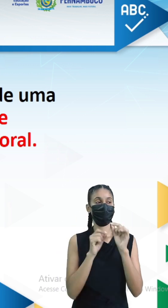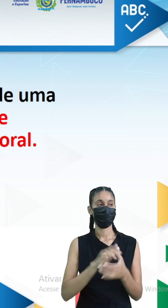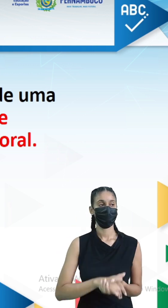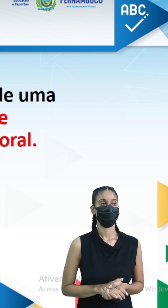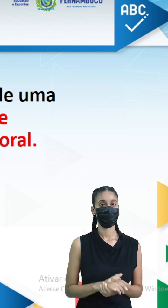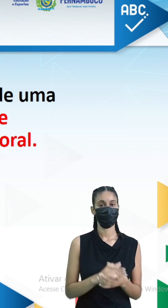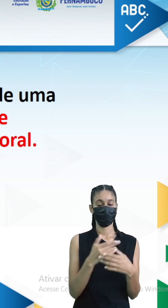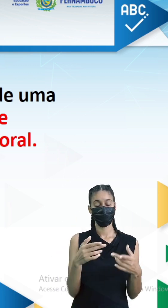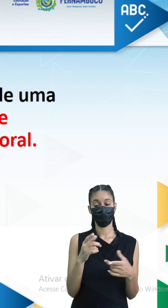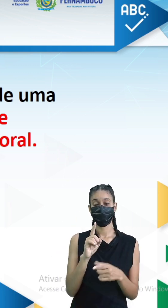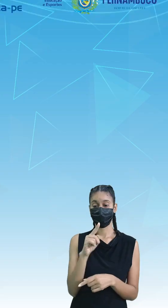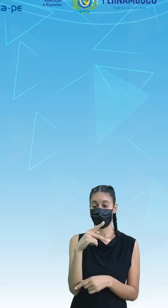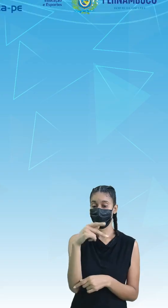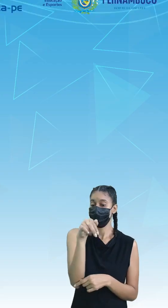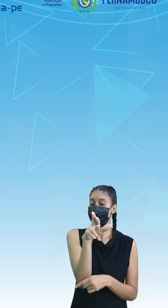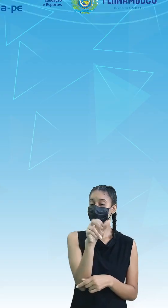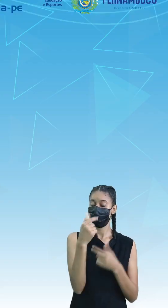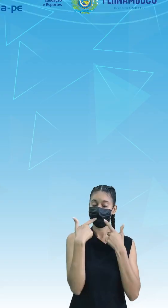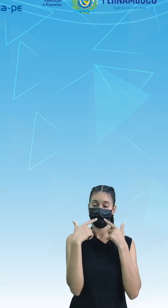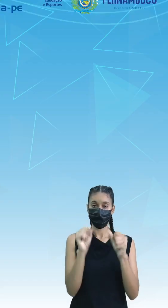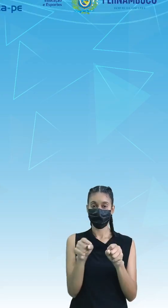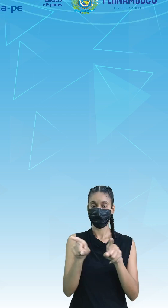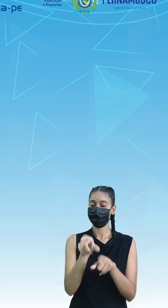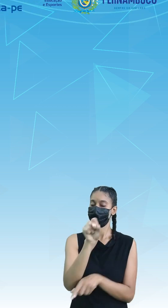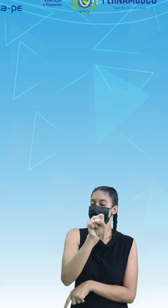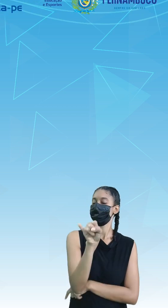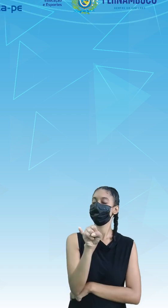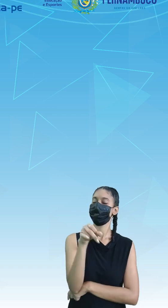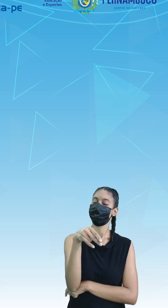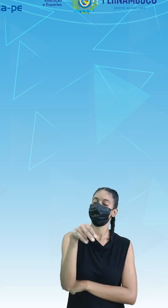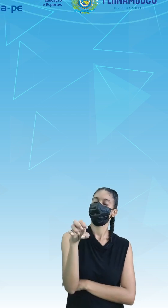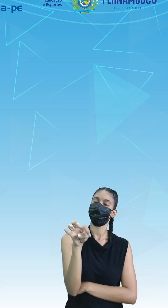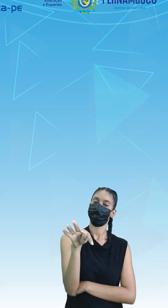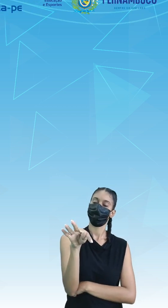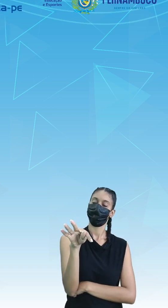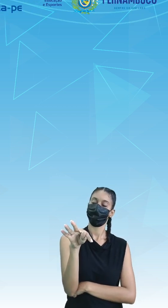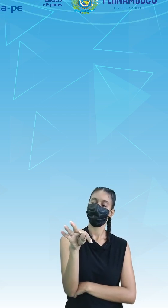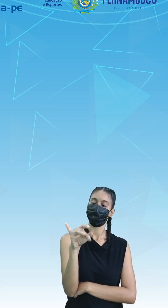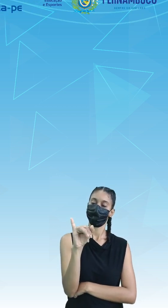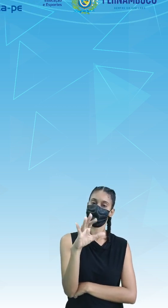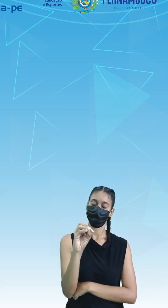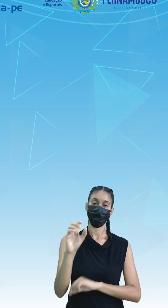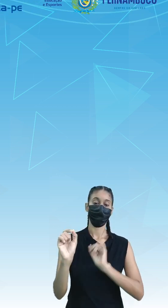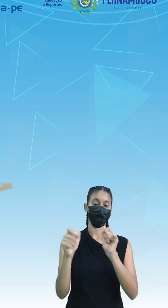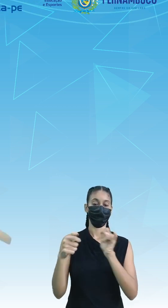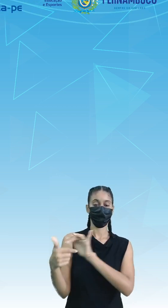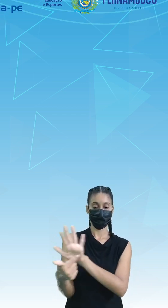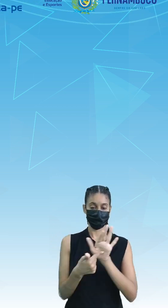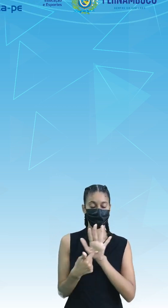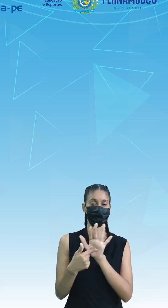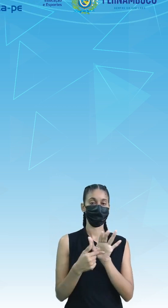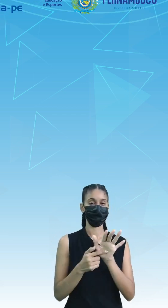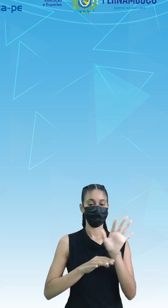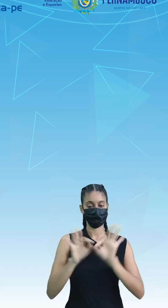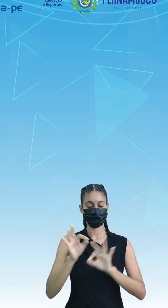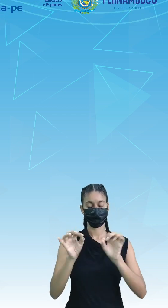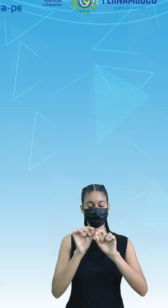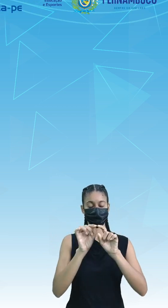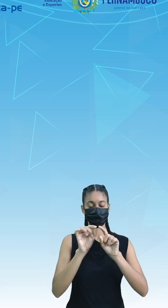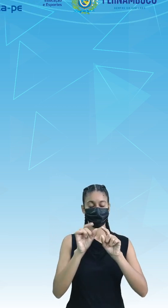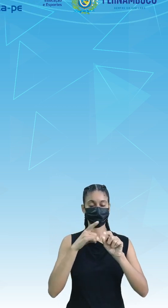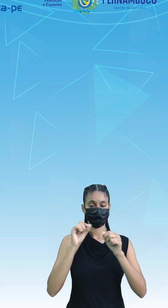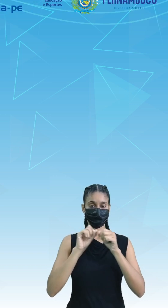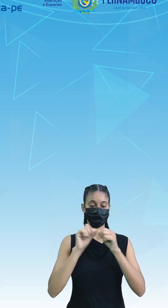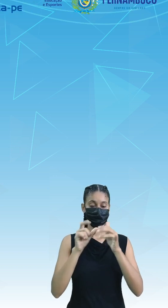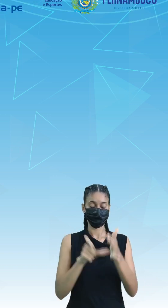elementos paralinguísticos e cinésicos de uma exposição oral podem revelar o tipo de planejamento prévio e